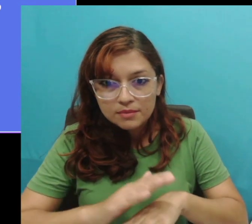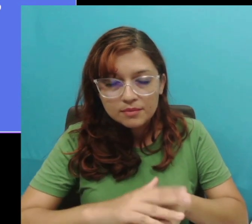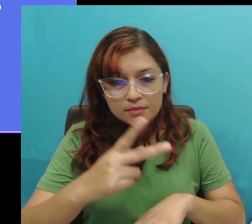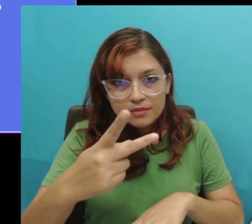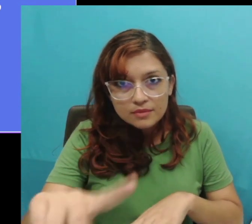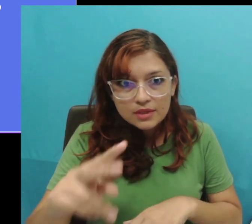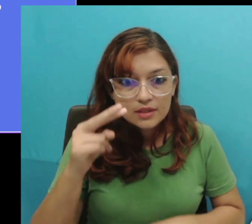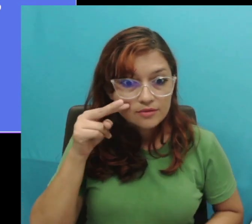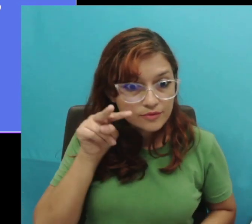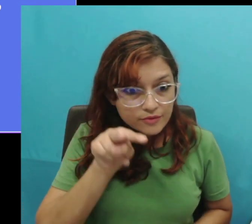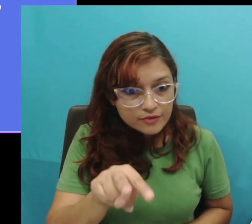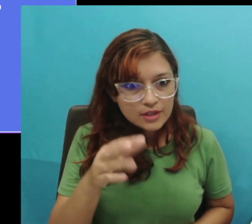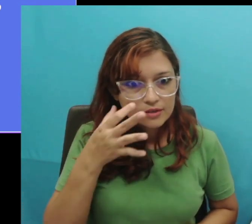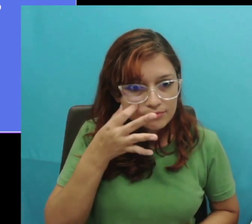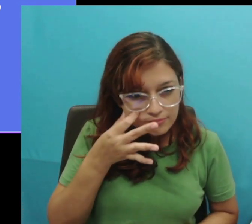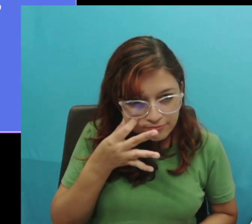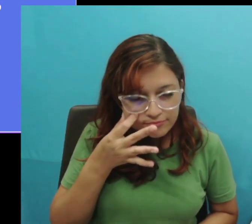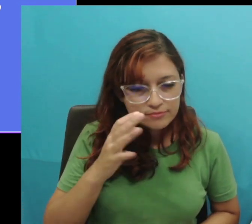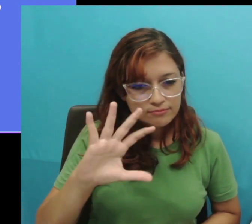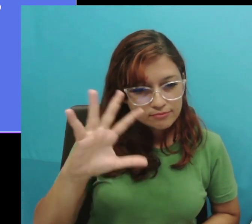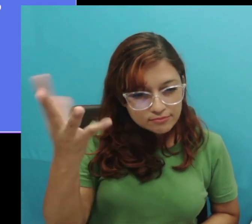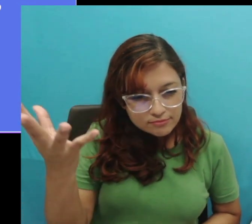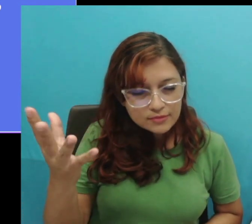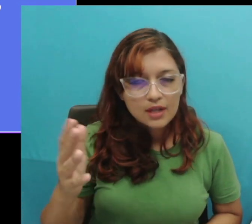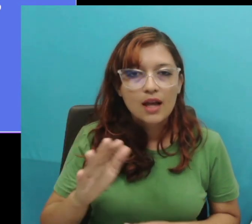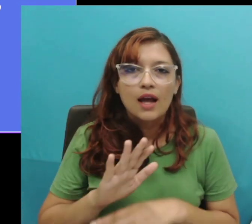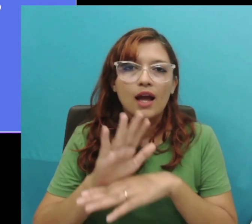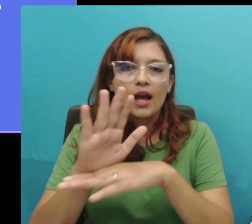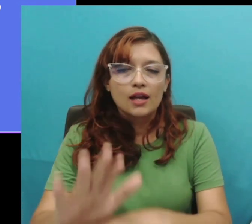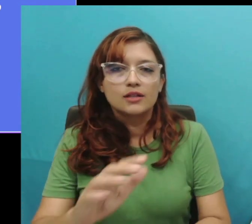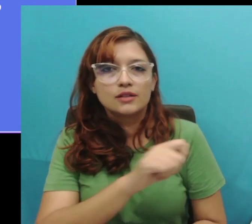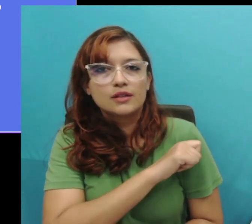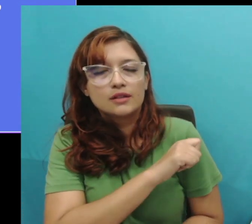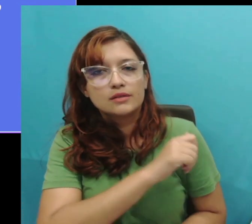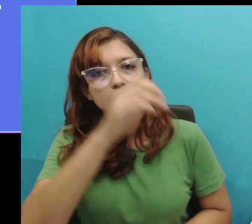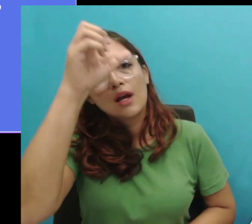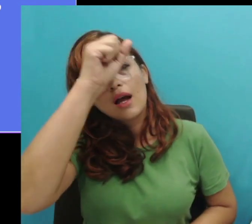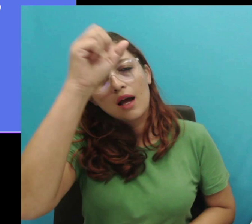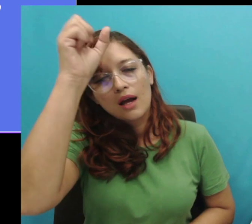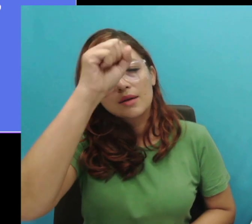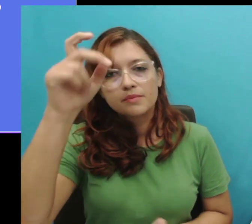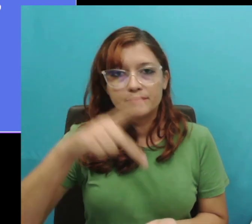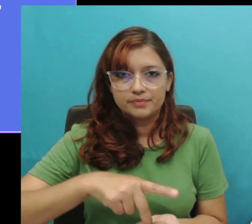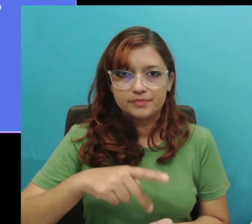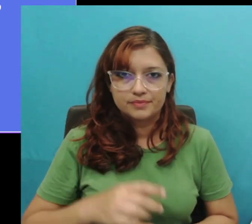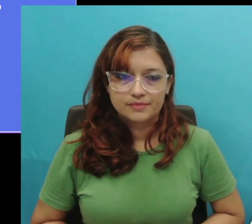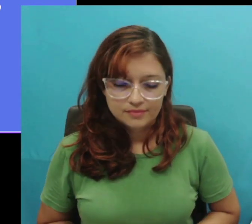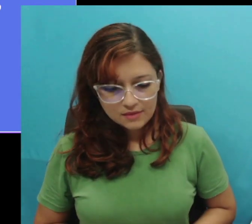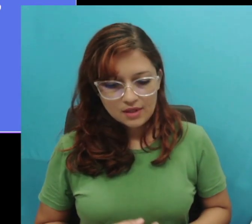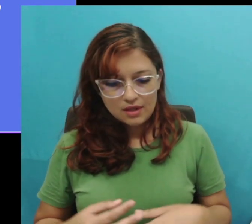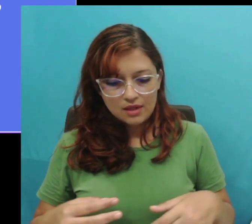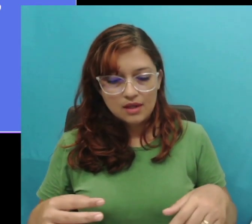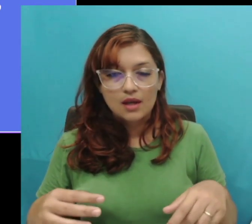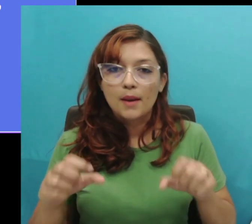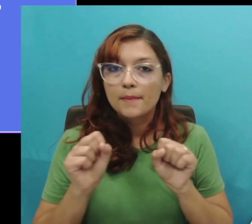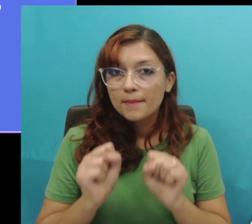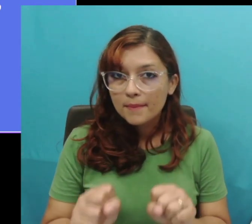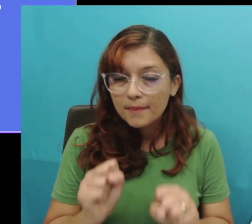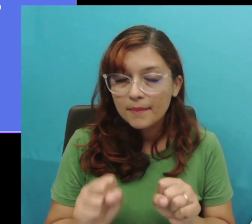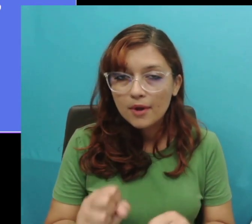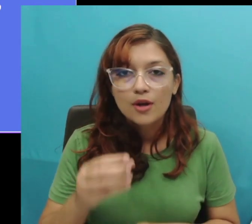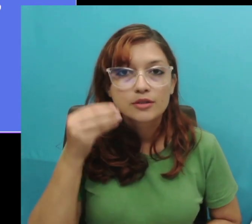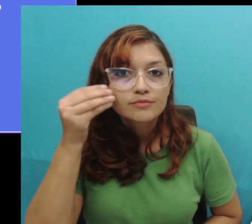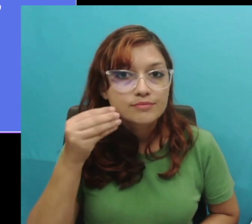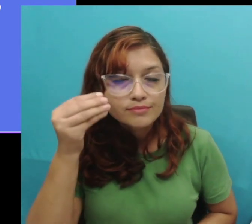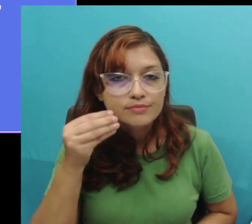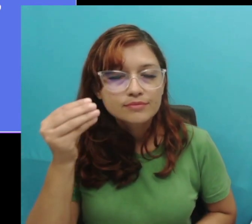experimentos em que os alunos possam visualizar os fenômenos para que isso possa